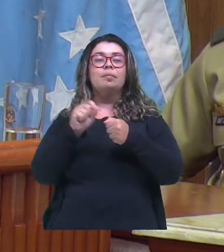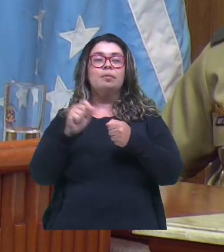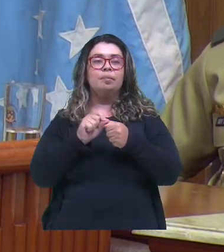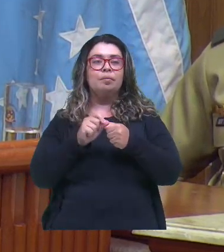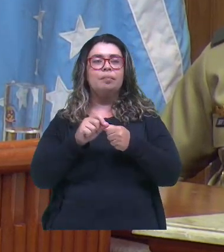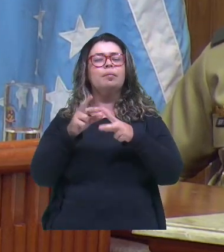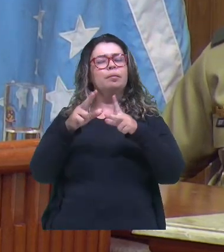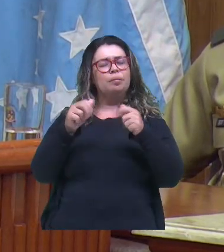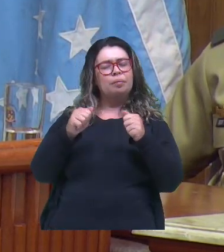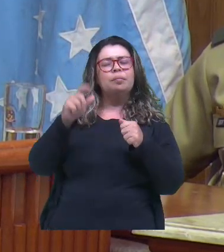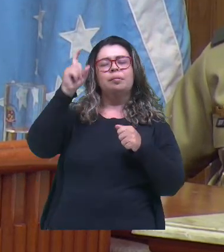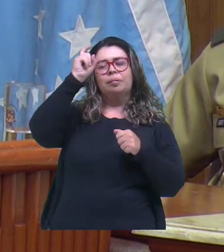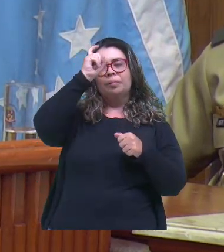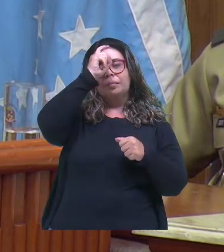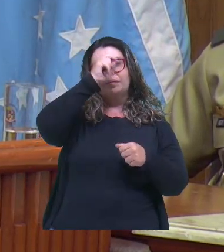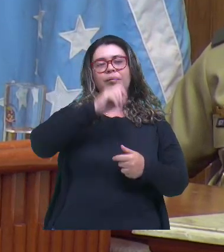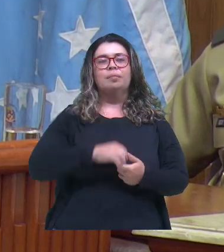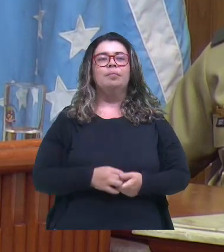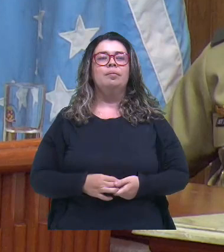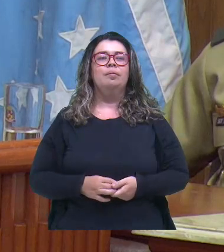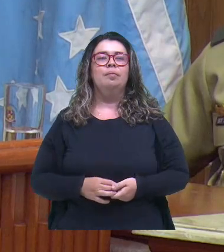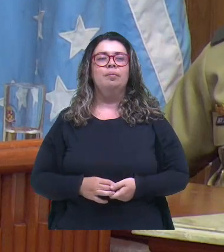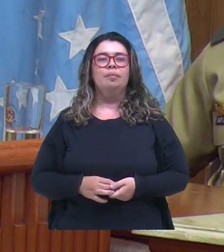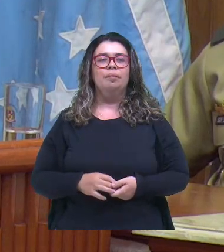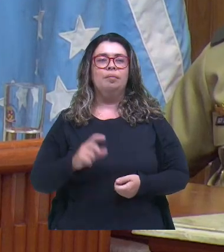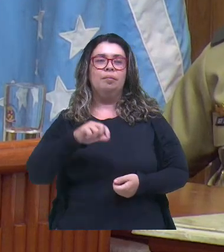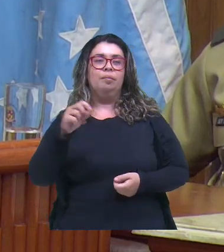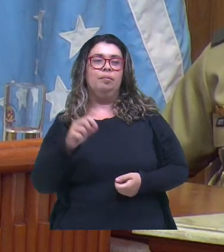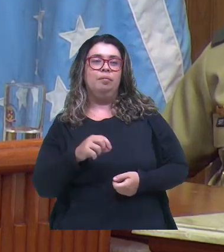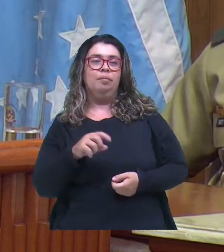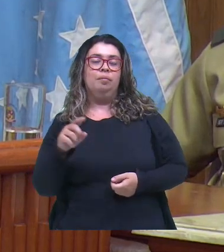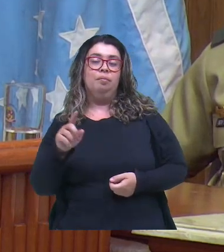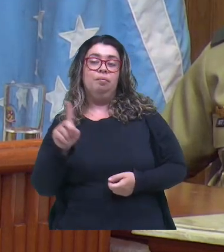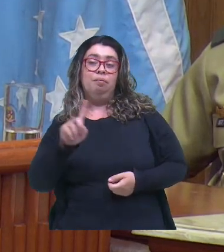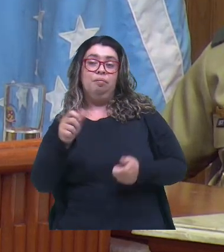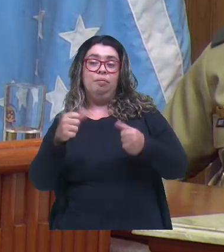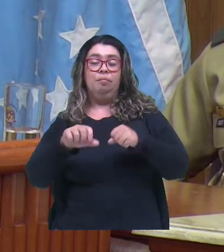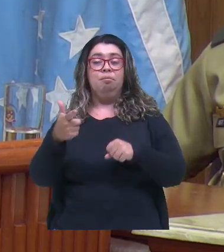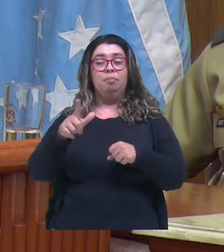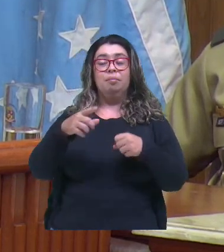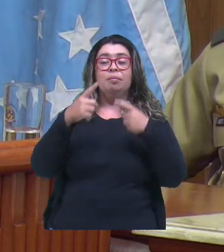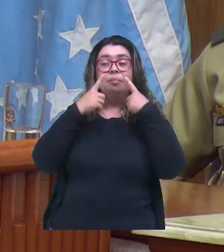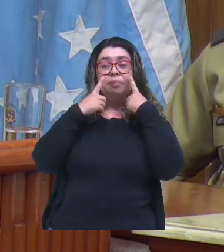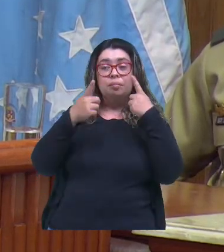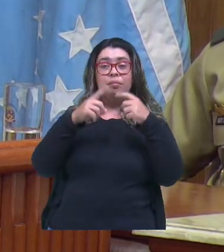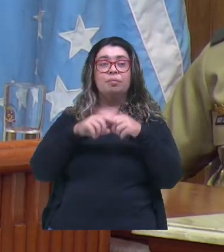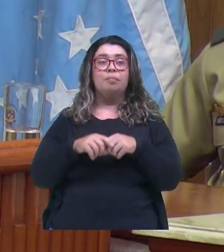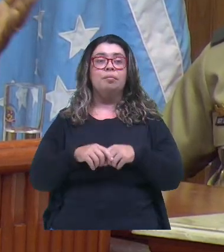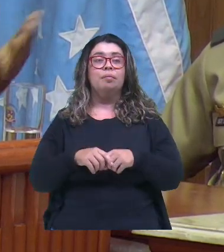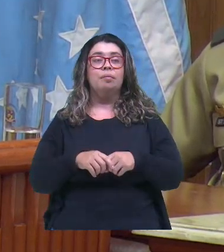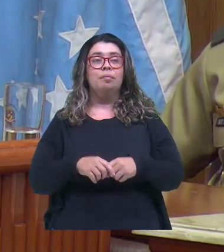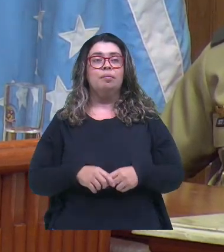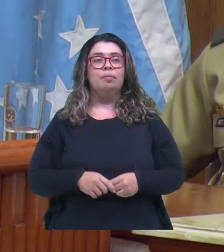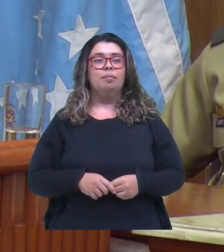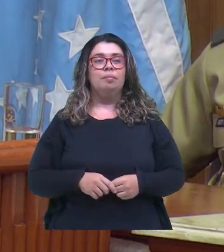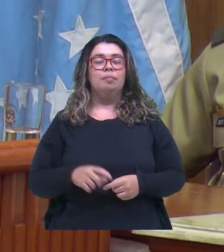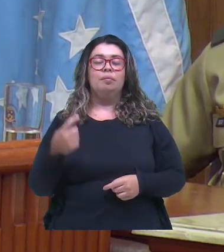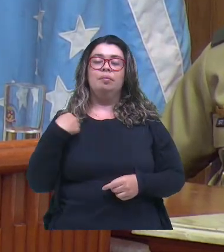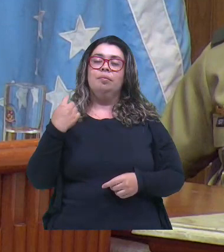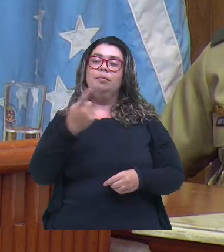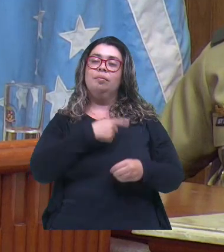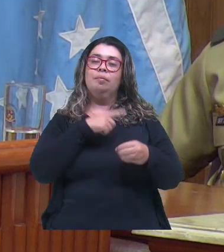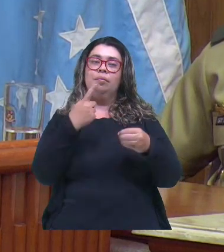duras. Alguns talvez não são nem vistos, né, de uma maneira bem notória na nossa